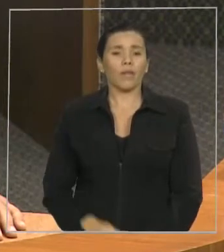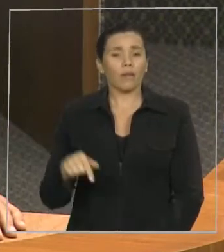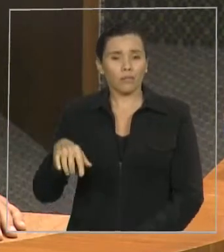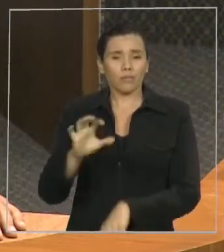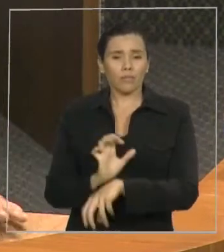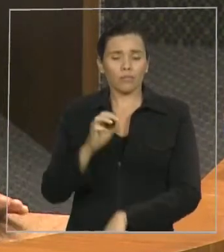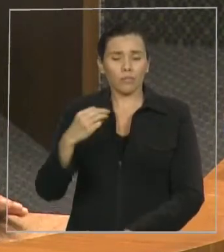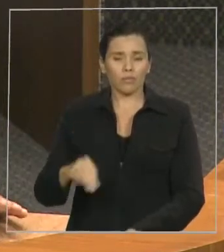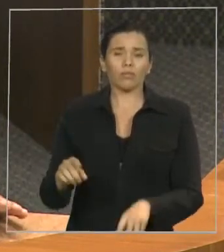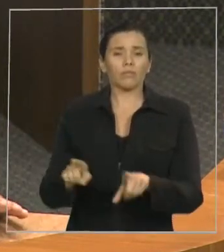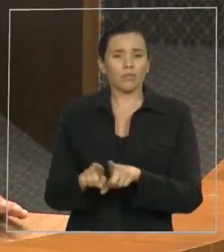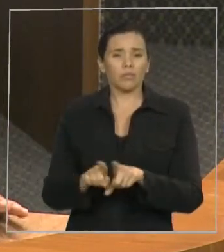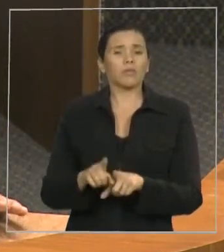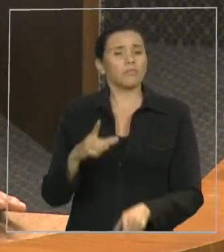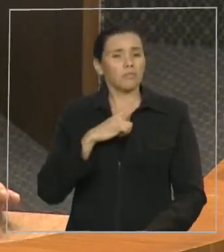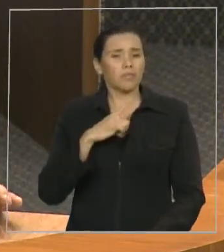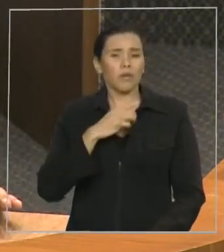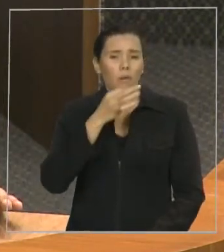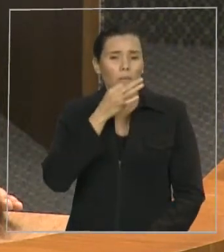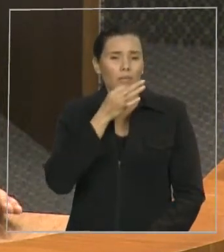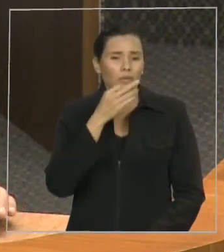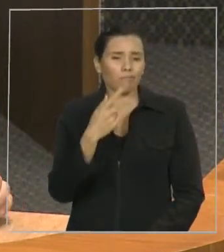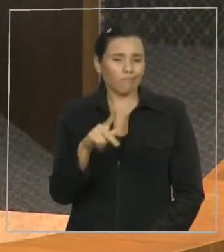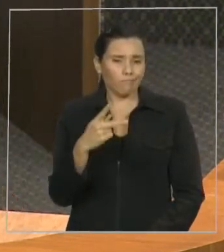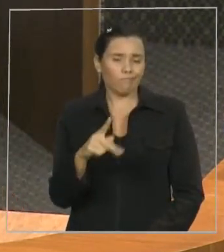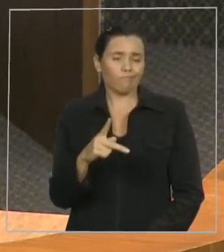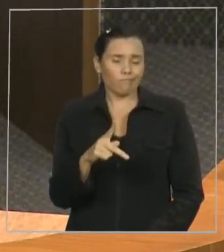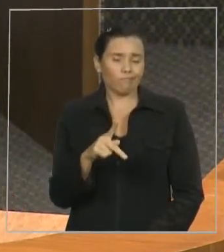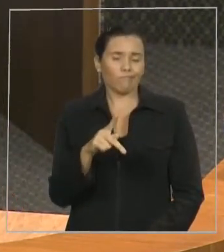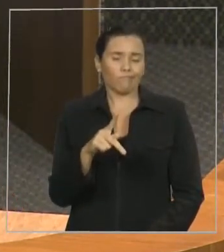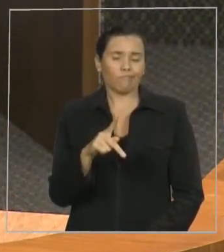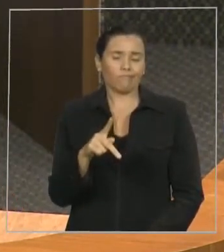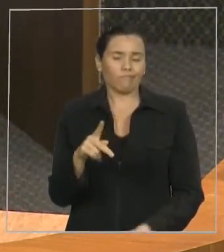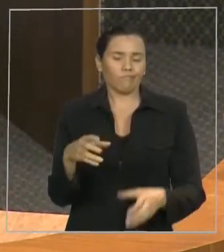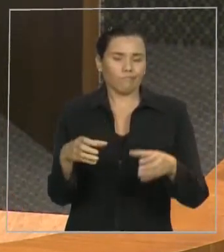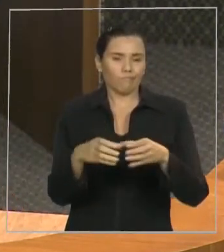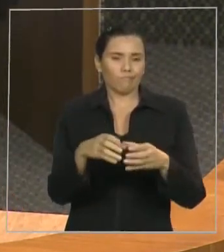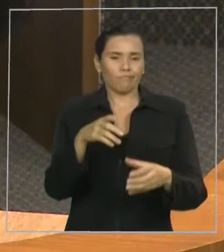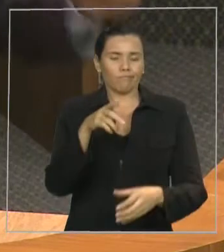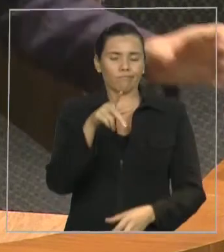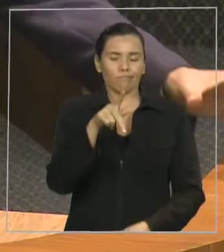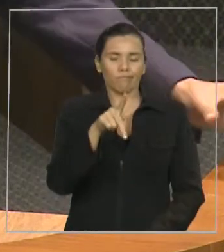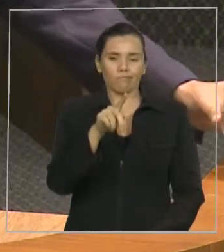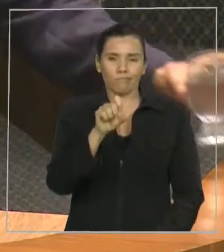nacional. Portanto, é uma situação completamente resolvida.